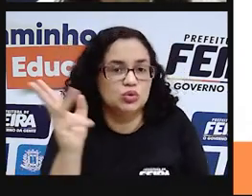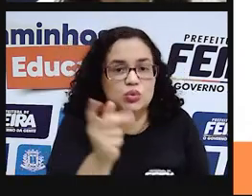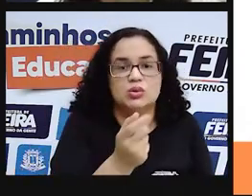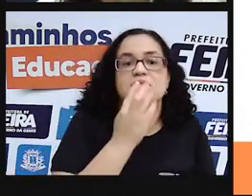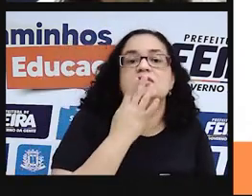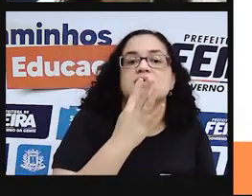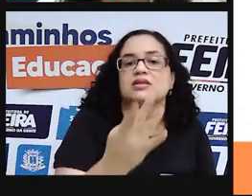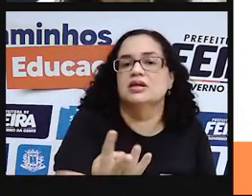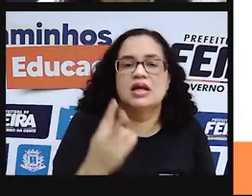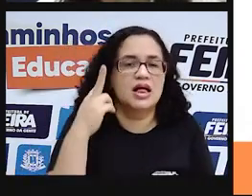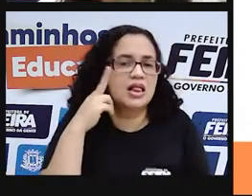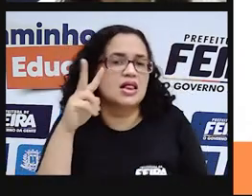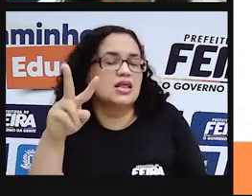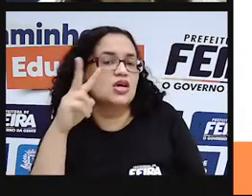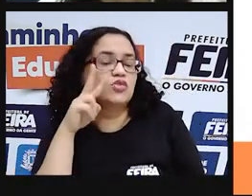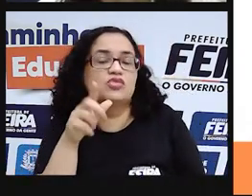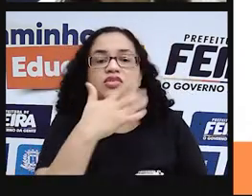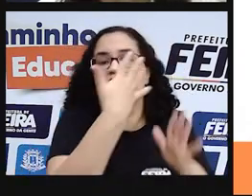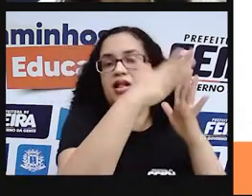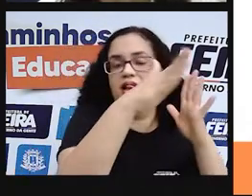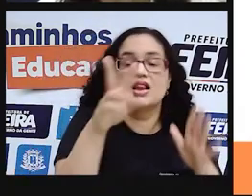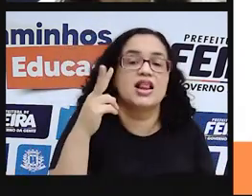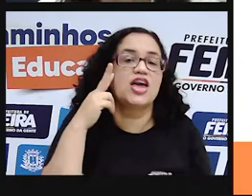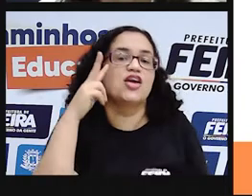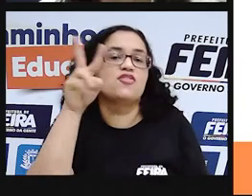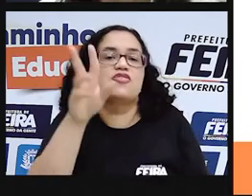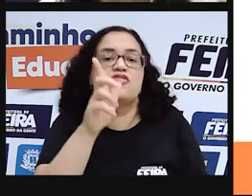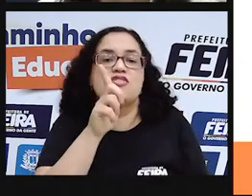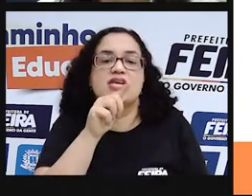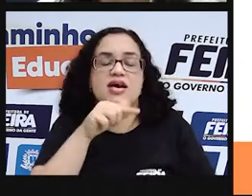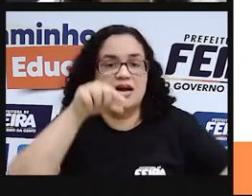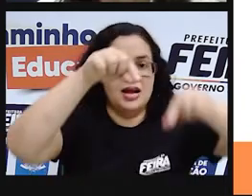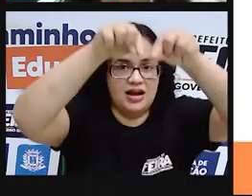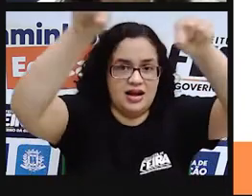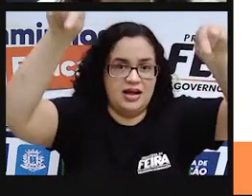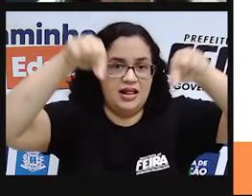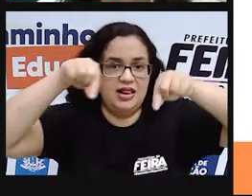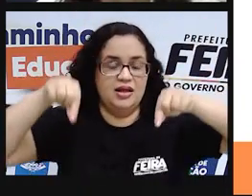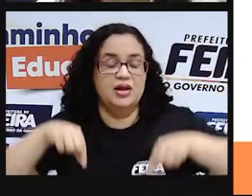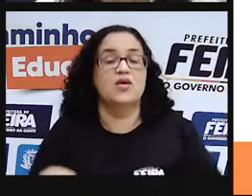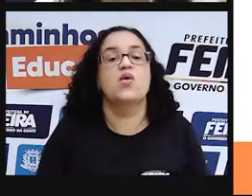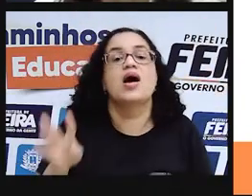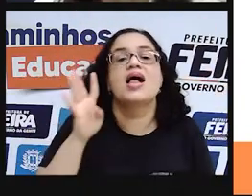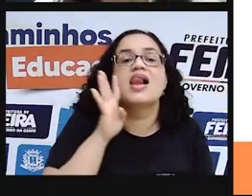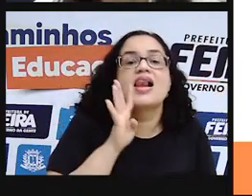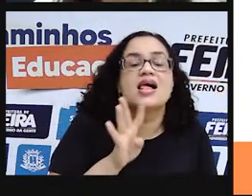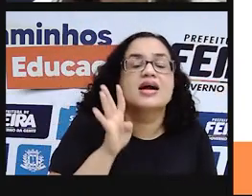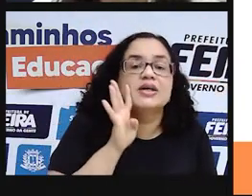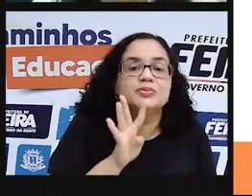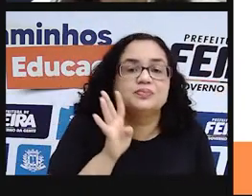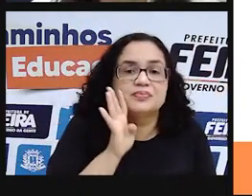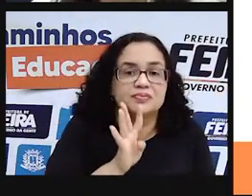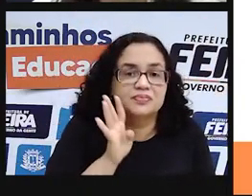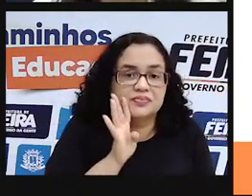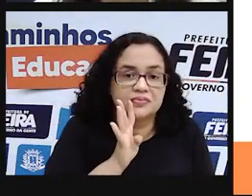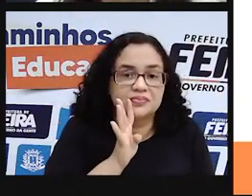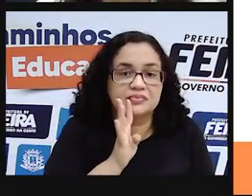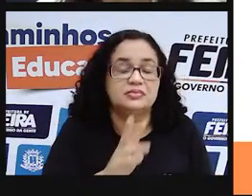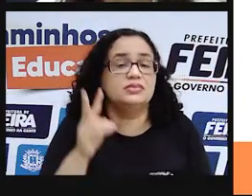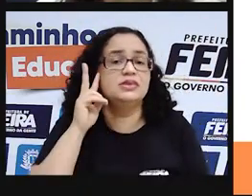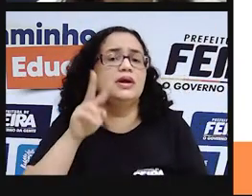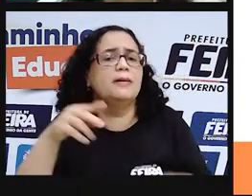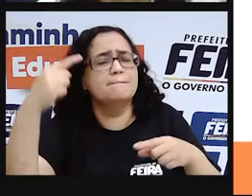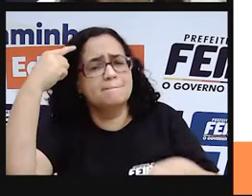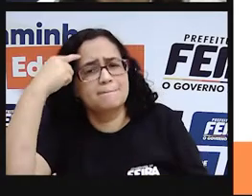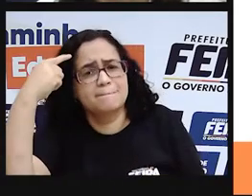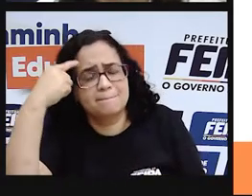cores eu não vi o mar eu vi a lagoa Olha que interessante não é a gente